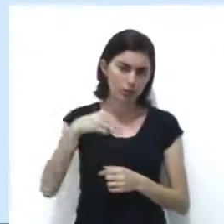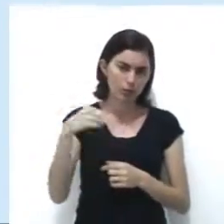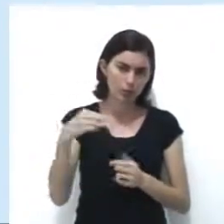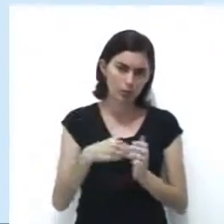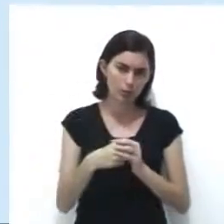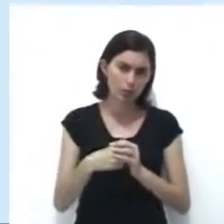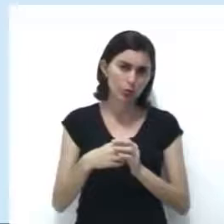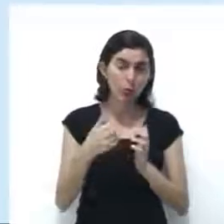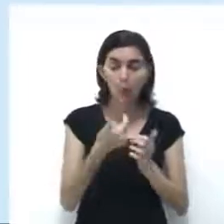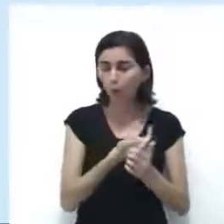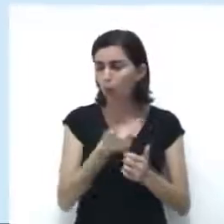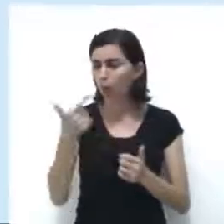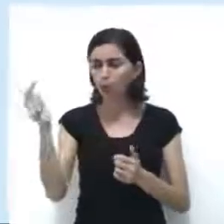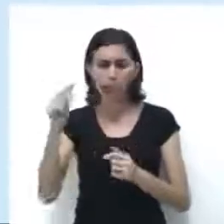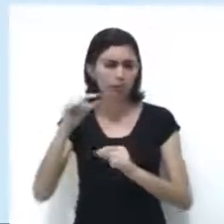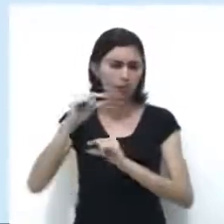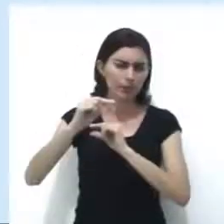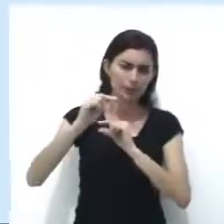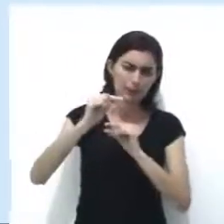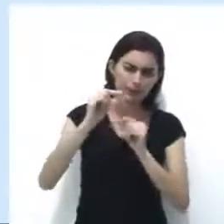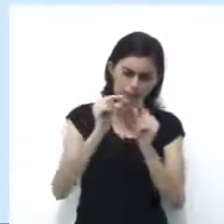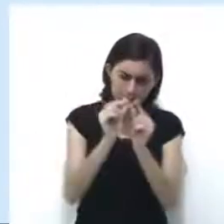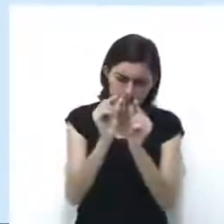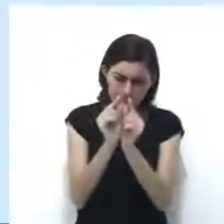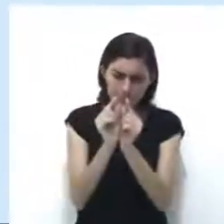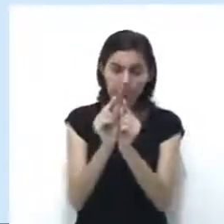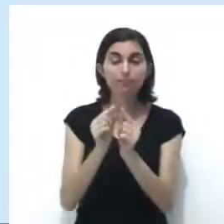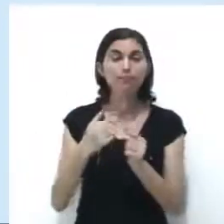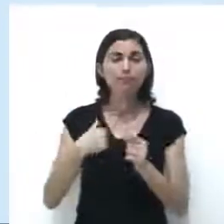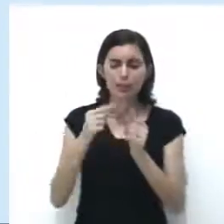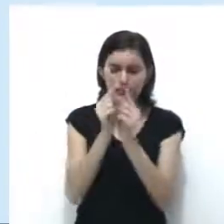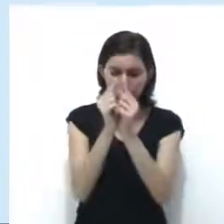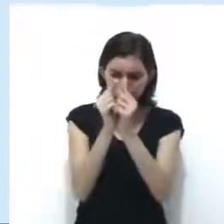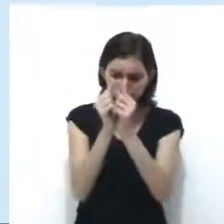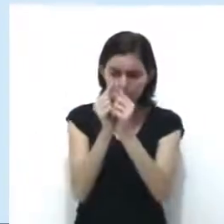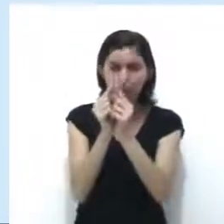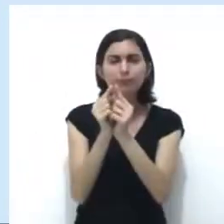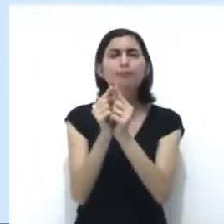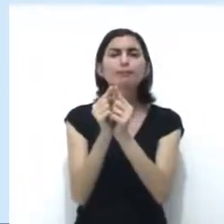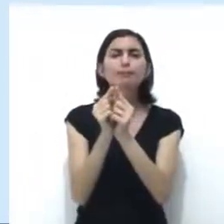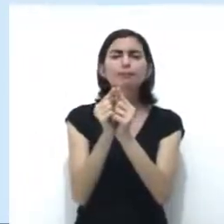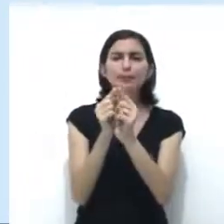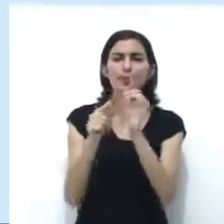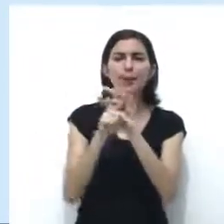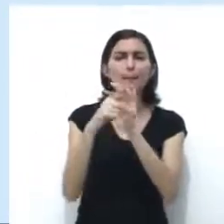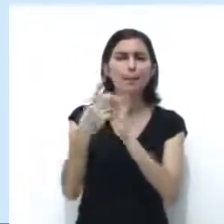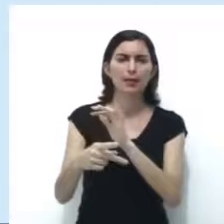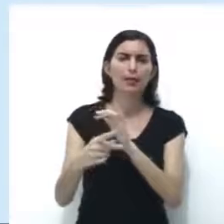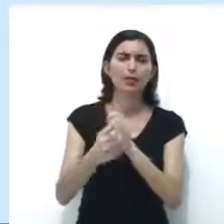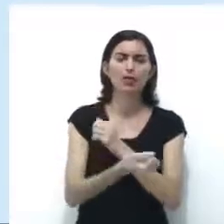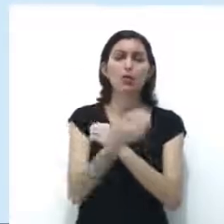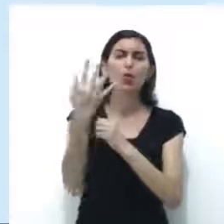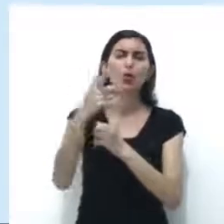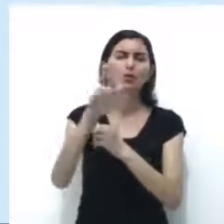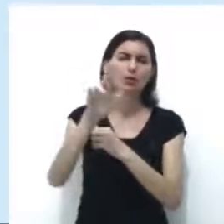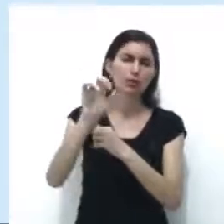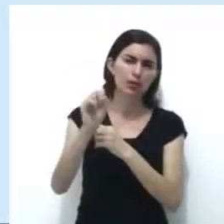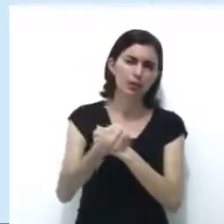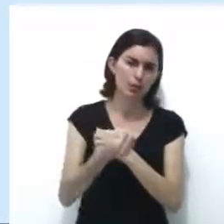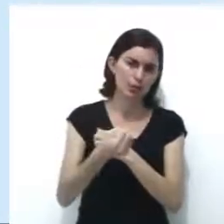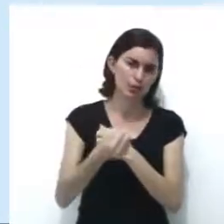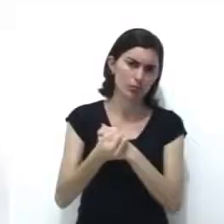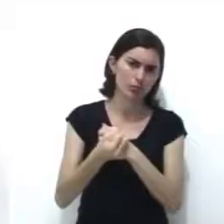5 minutos, e outro pedacinho bem pequeno. Esse pedacinho bem pequeno corresponde a quantos